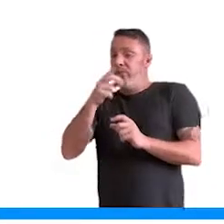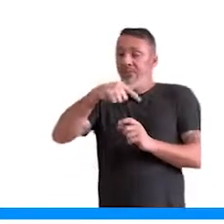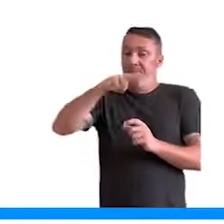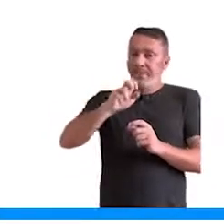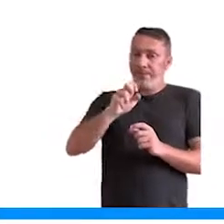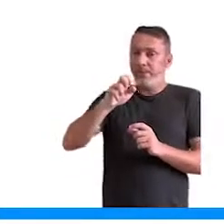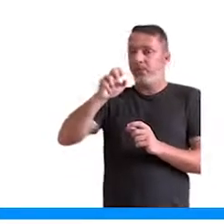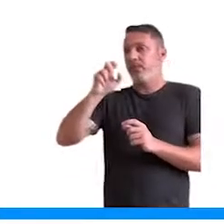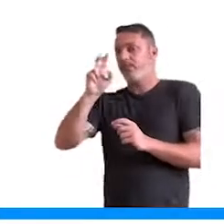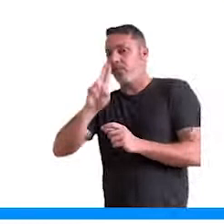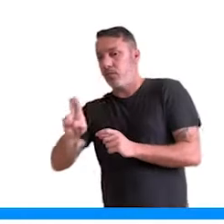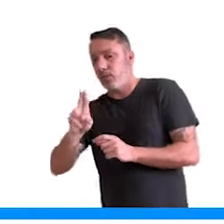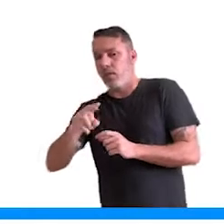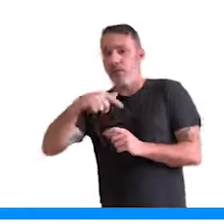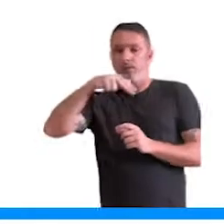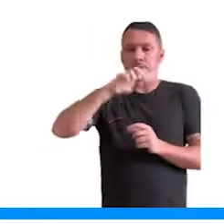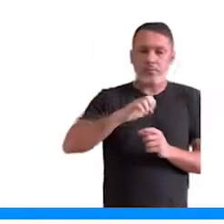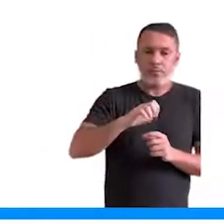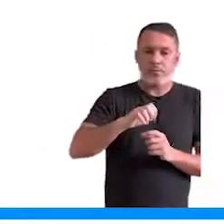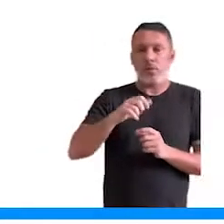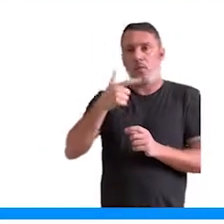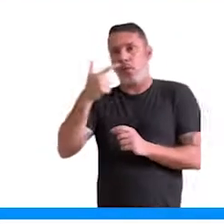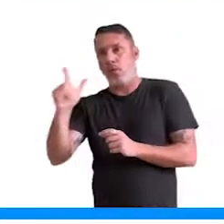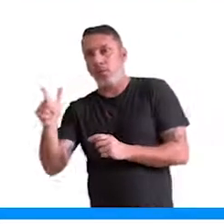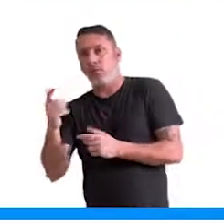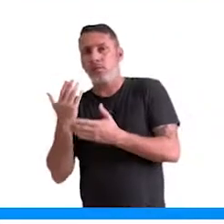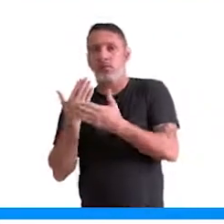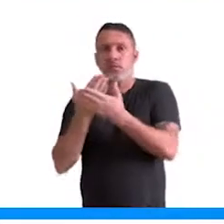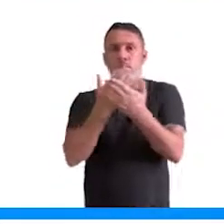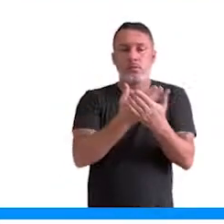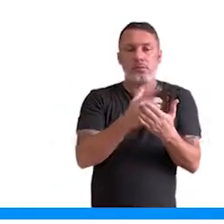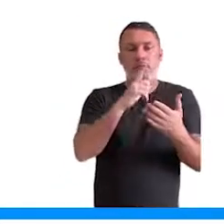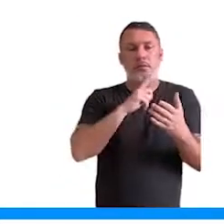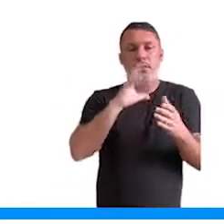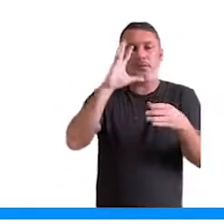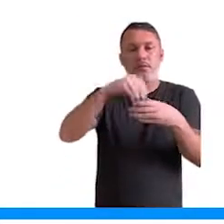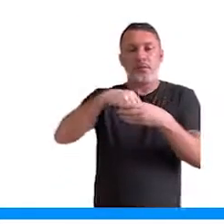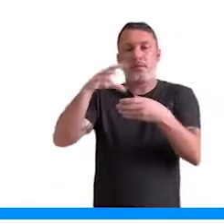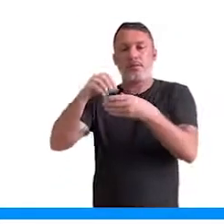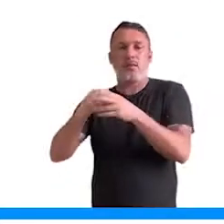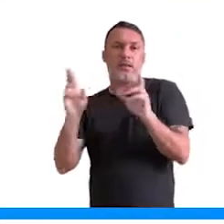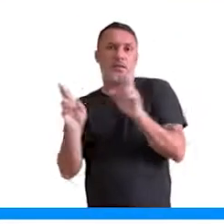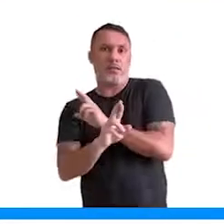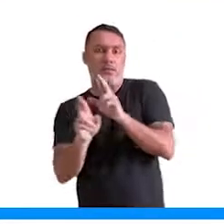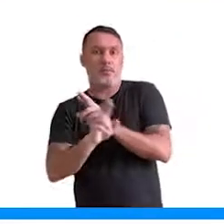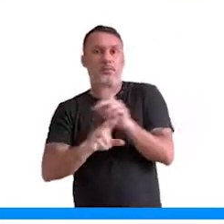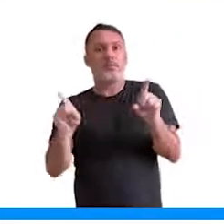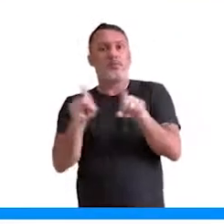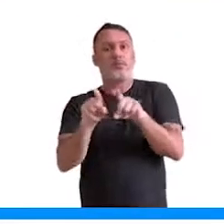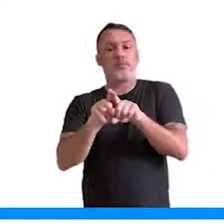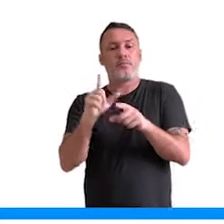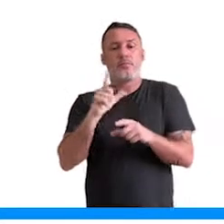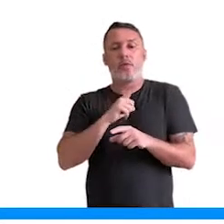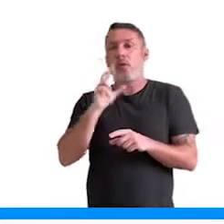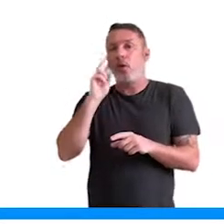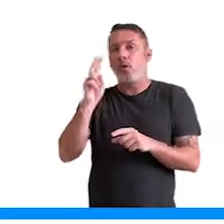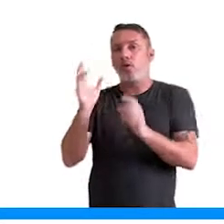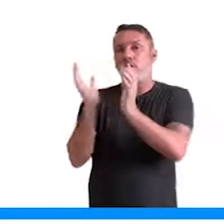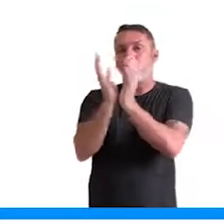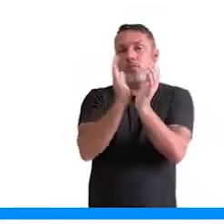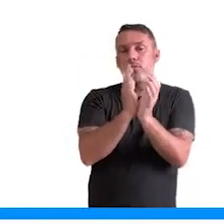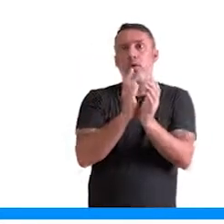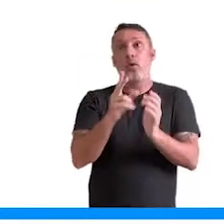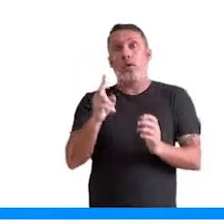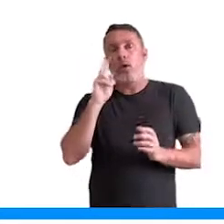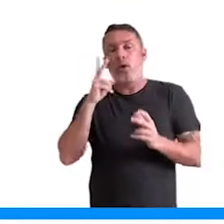ella, usted estudie, que nosotros estudiemos, que vosotros estudiéis, que ellos, ellas,